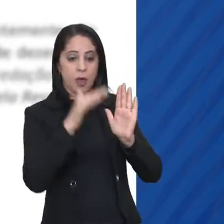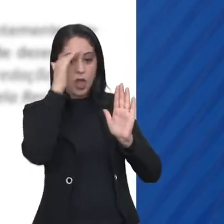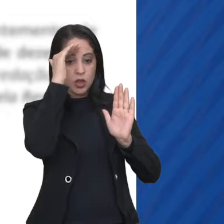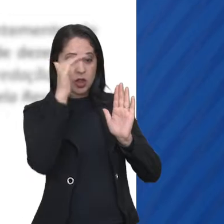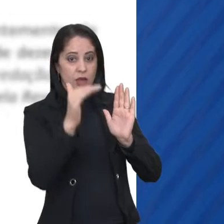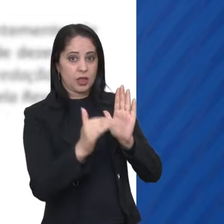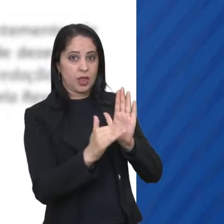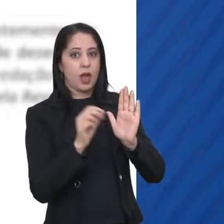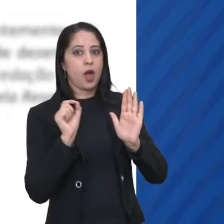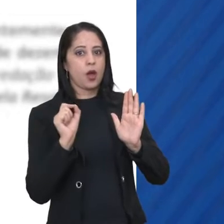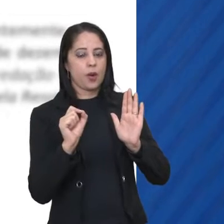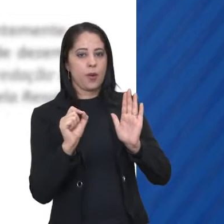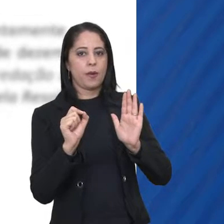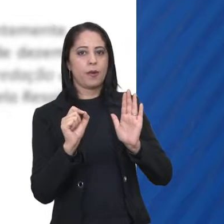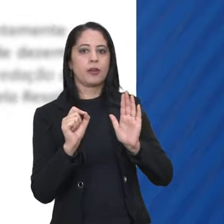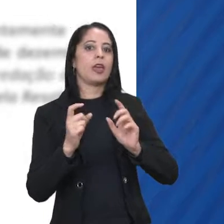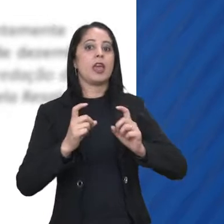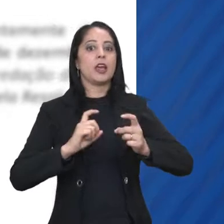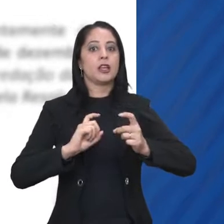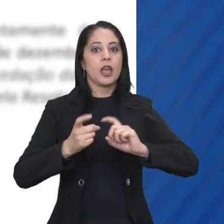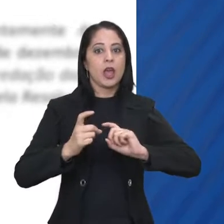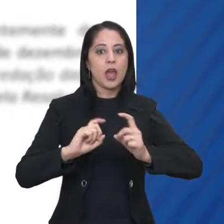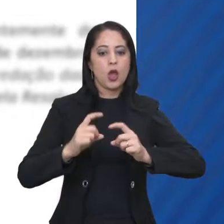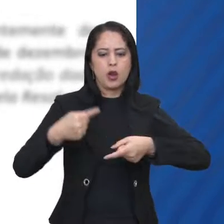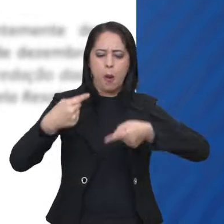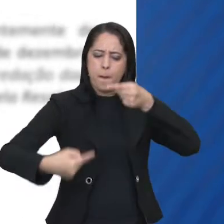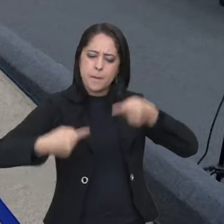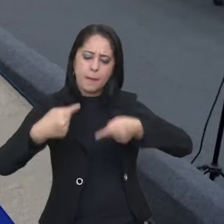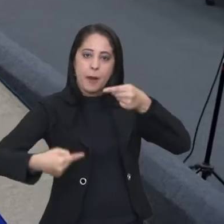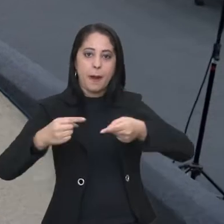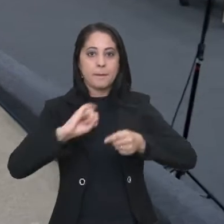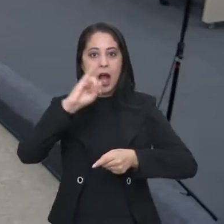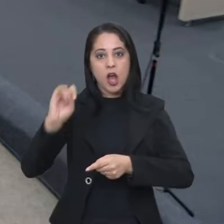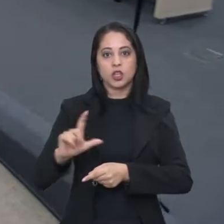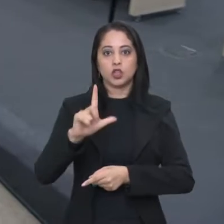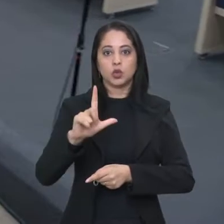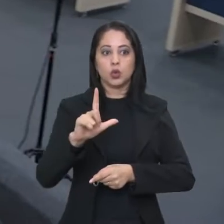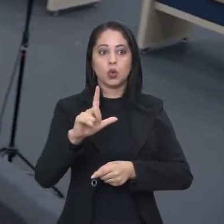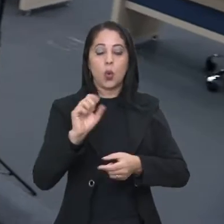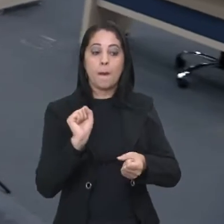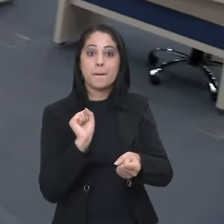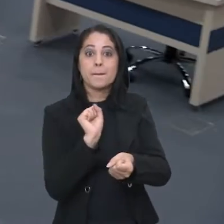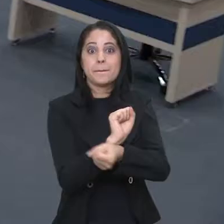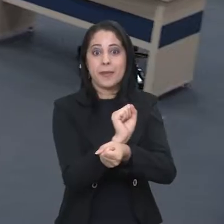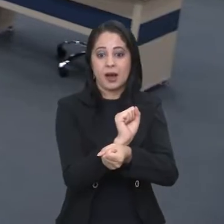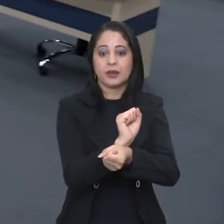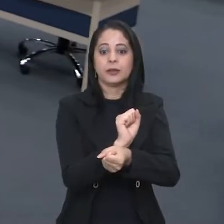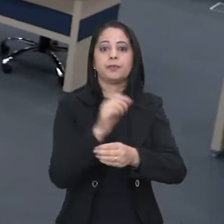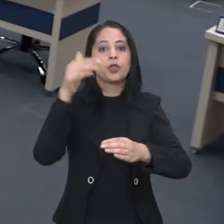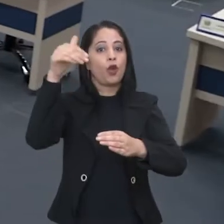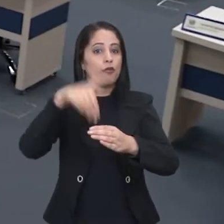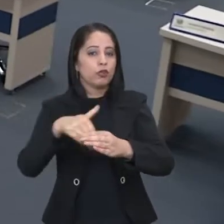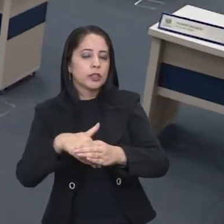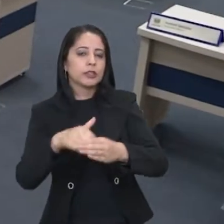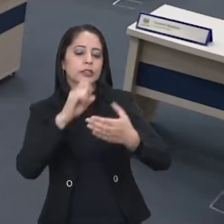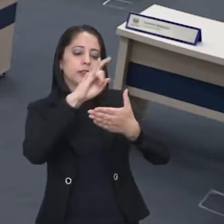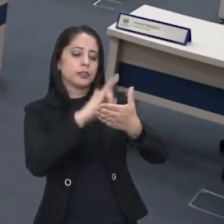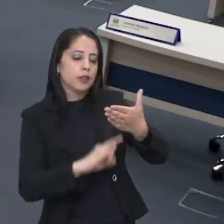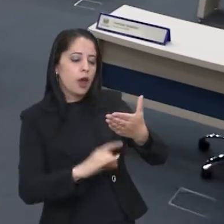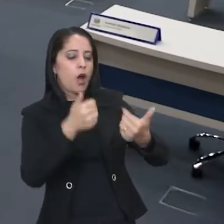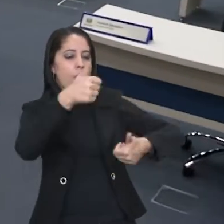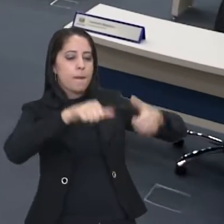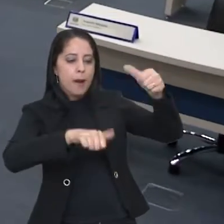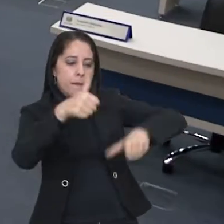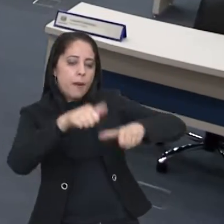que as sessões plenárias sejam suspensas no mês de julho. Neste período, as atividades parlamentares, como votações e análises